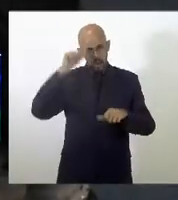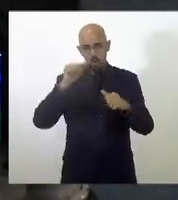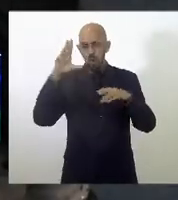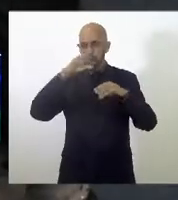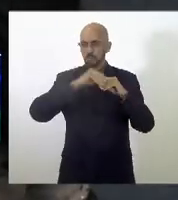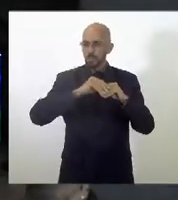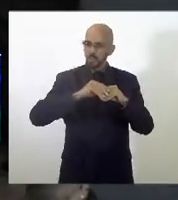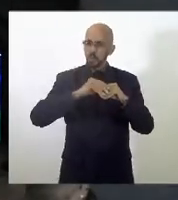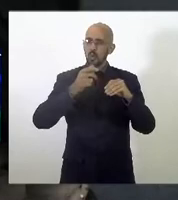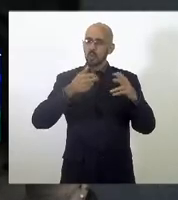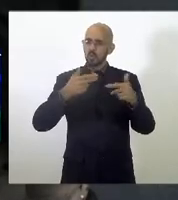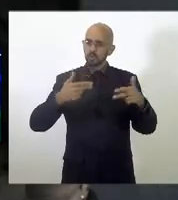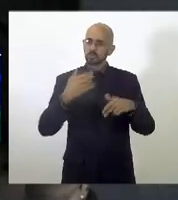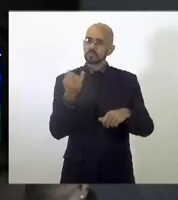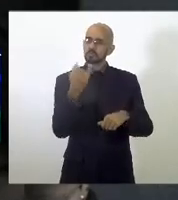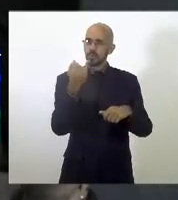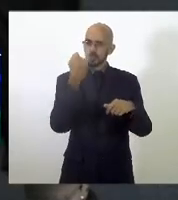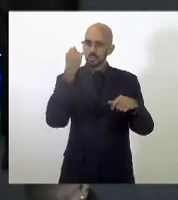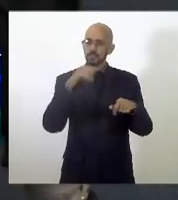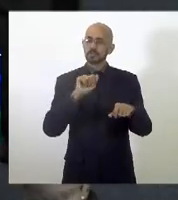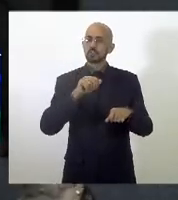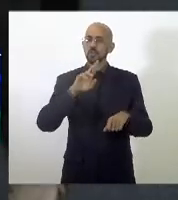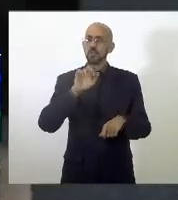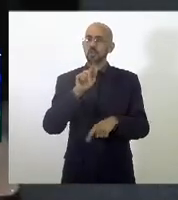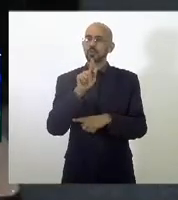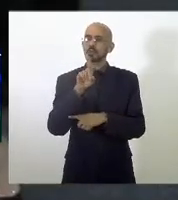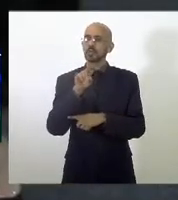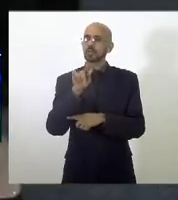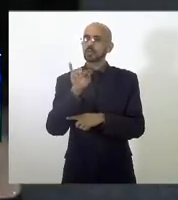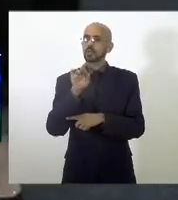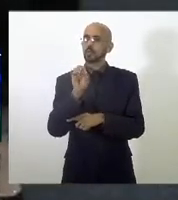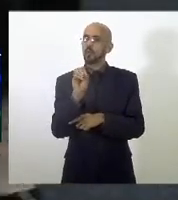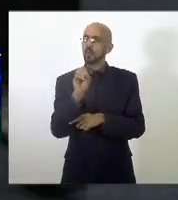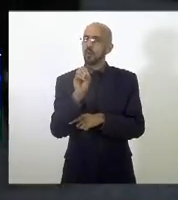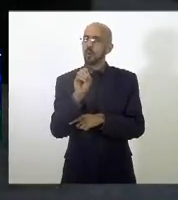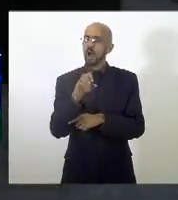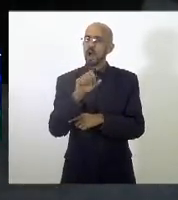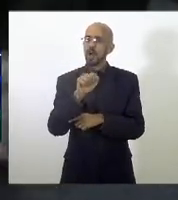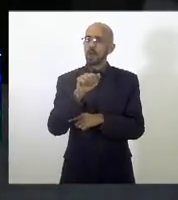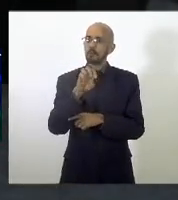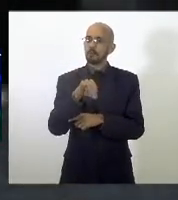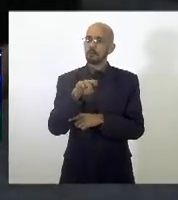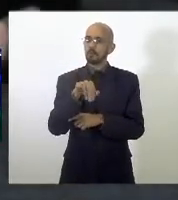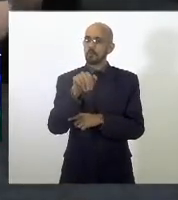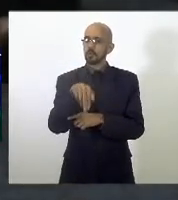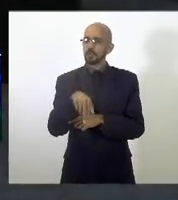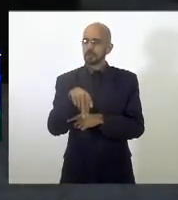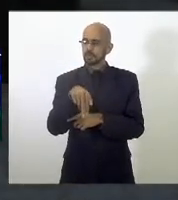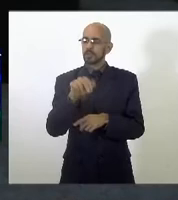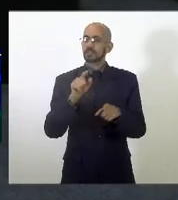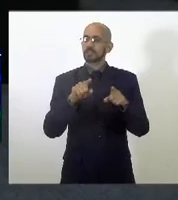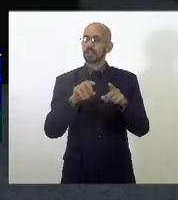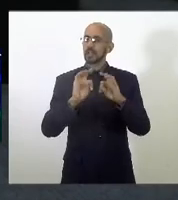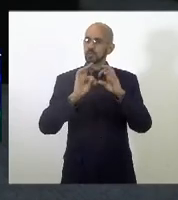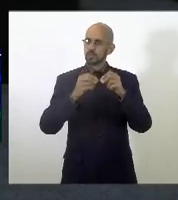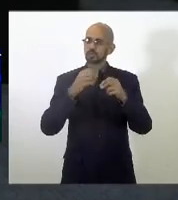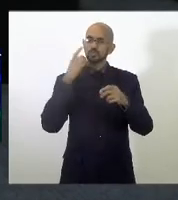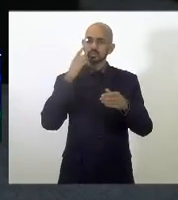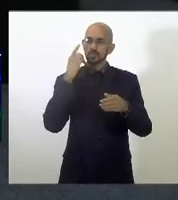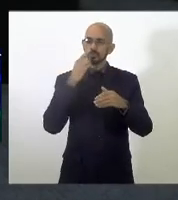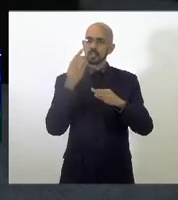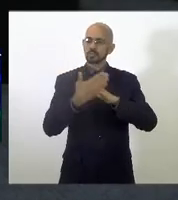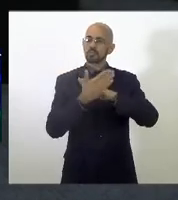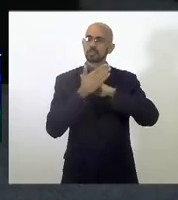foram incorporadas ao projeto, deputado Rodrigo Amorim. Então, eu agradeço demais aos deputados e deputadas que colaboraram. Aquele projeto citado